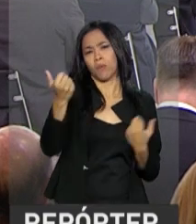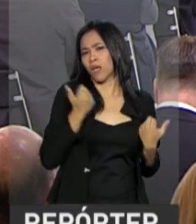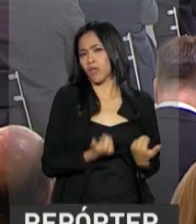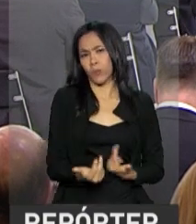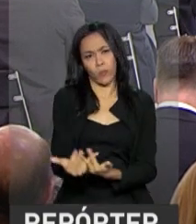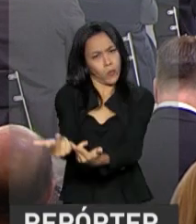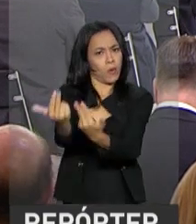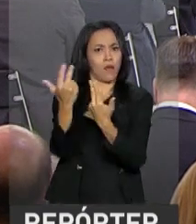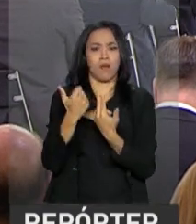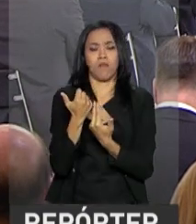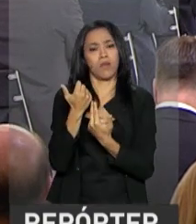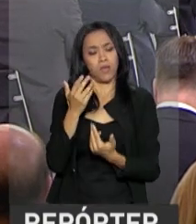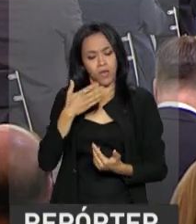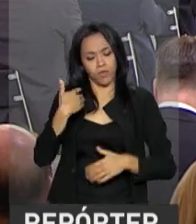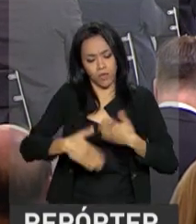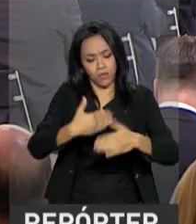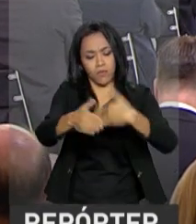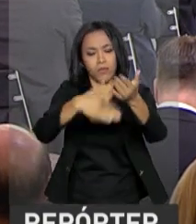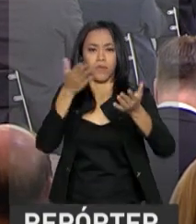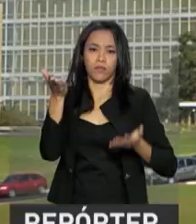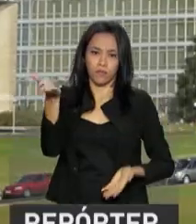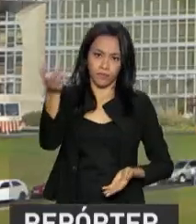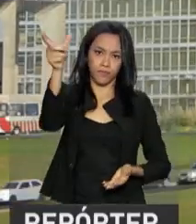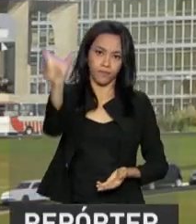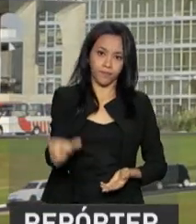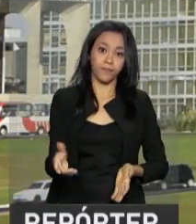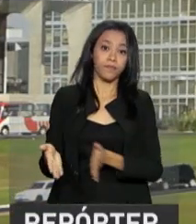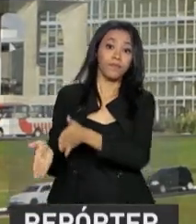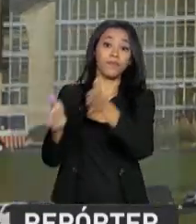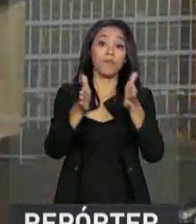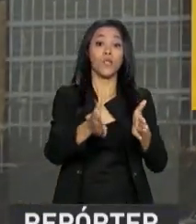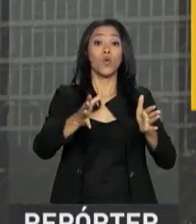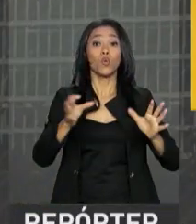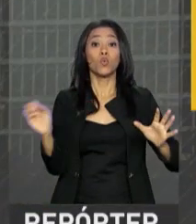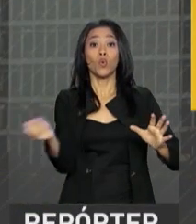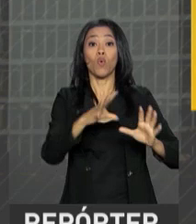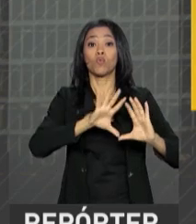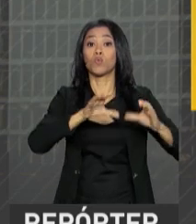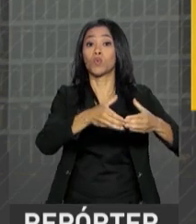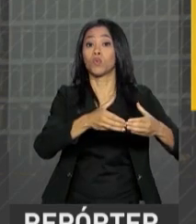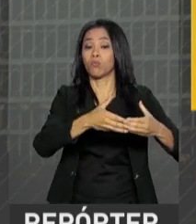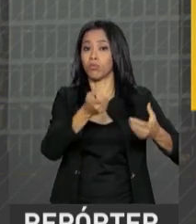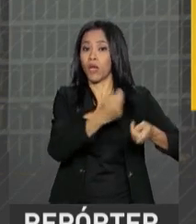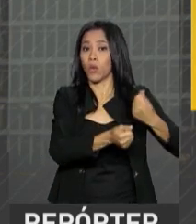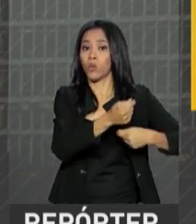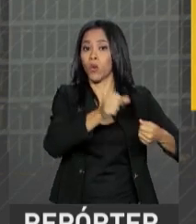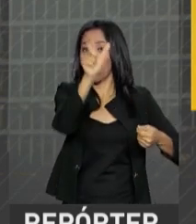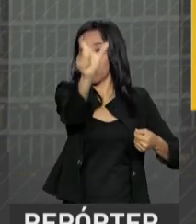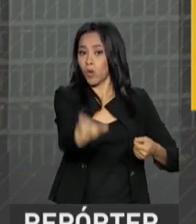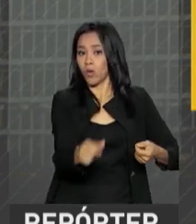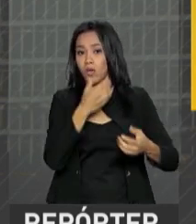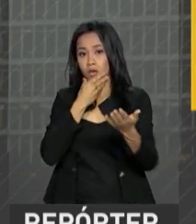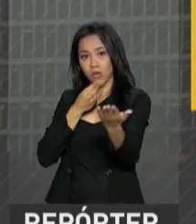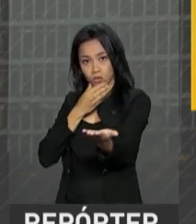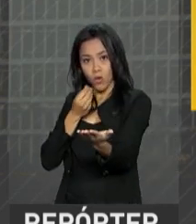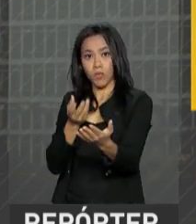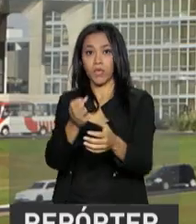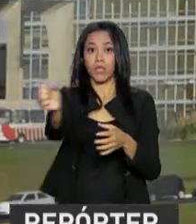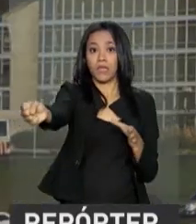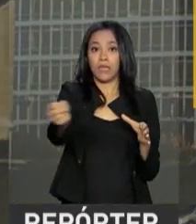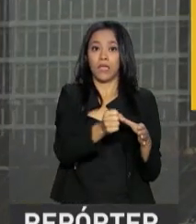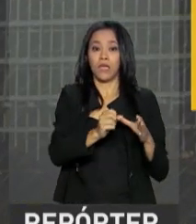de progresso e desenvolvimento que essa pasta a nova equipe econômica tem ainda esteves colnago no ministério do planejamento